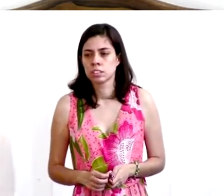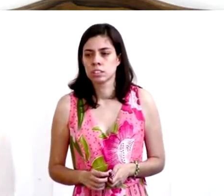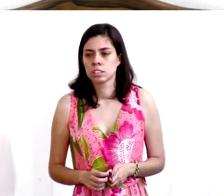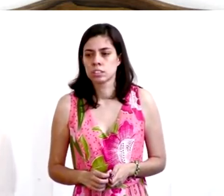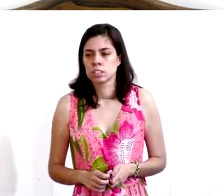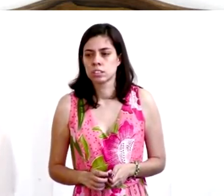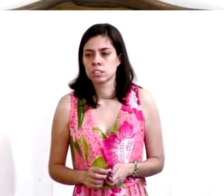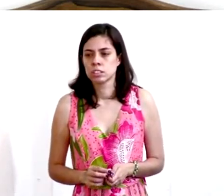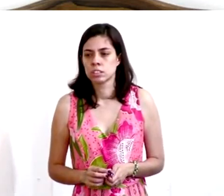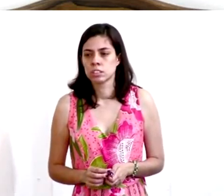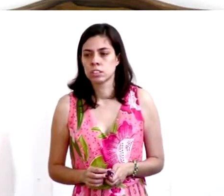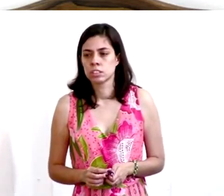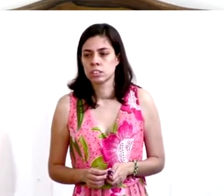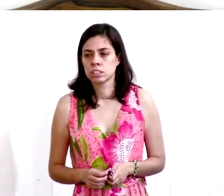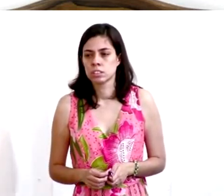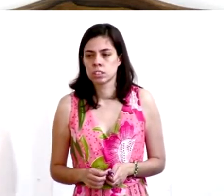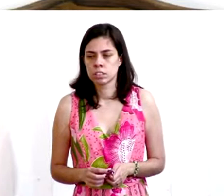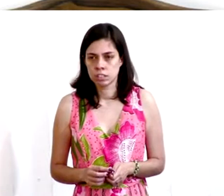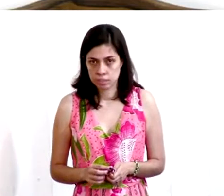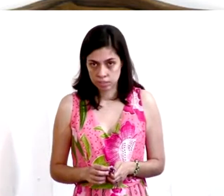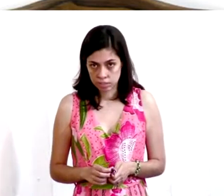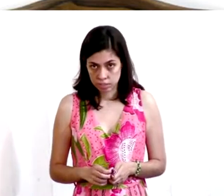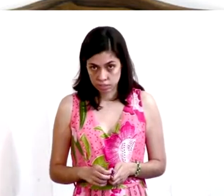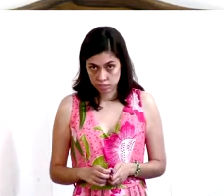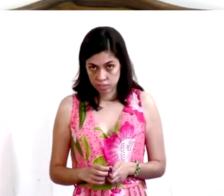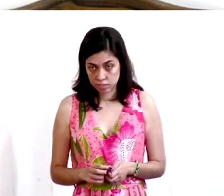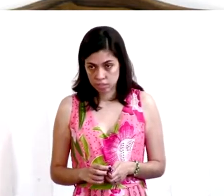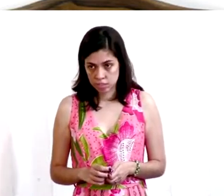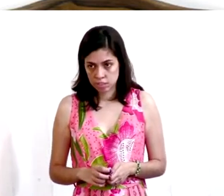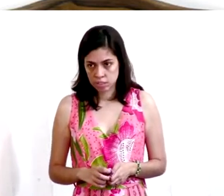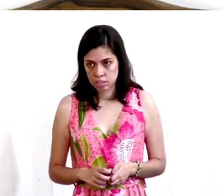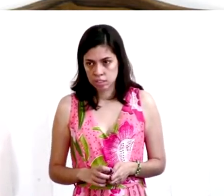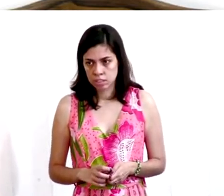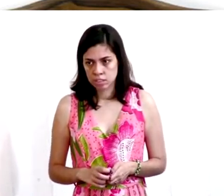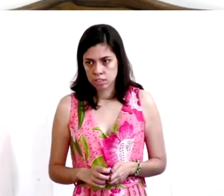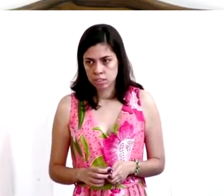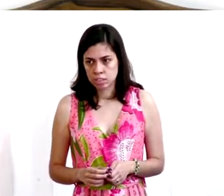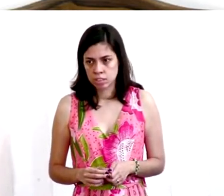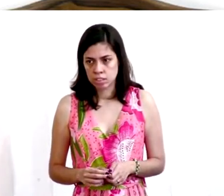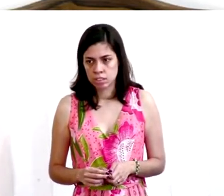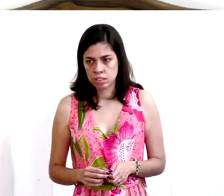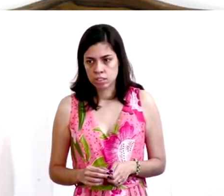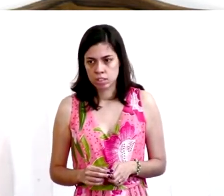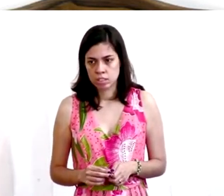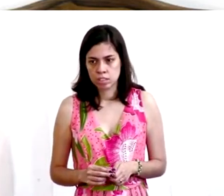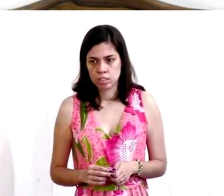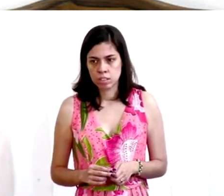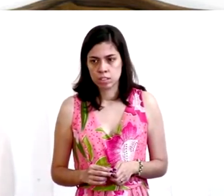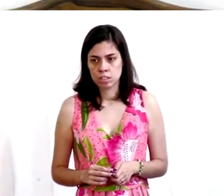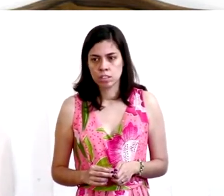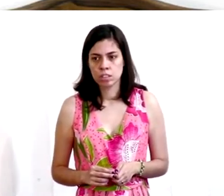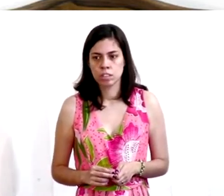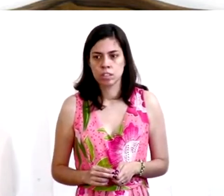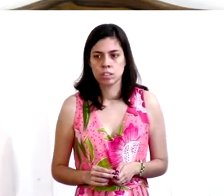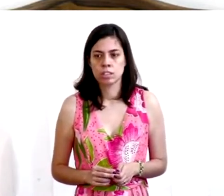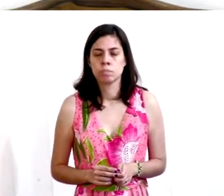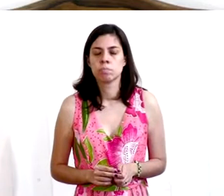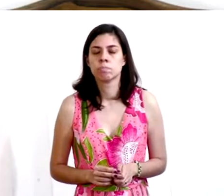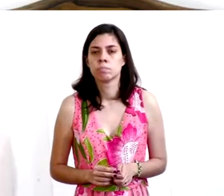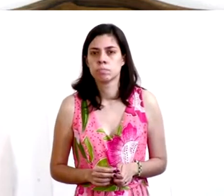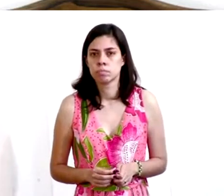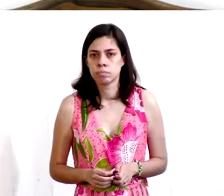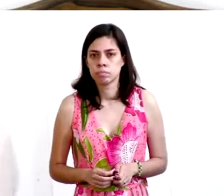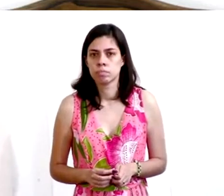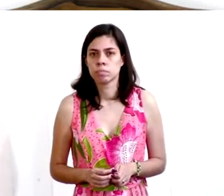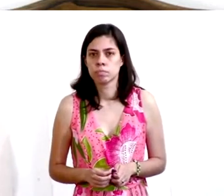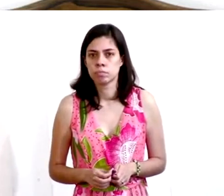Então, nós consideramos esse um aspecto pacífico, mas obviamente você vai ouvir muitas exposições nessa passagem